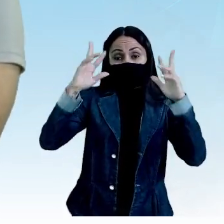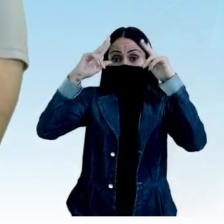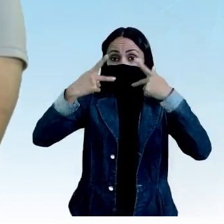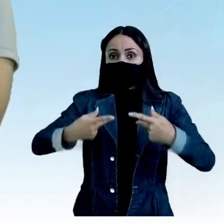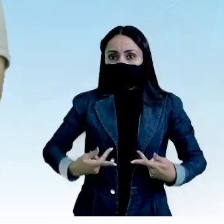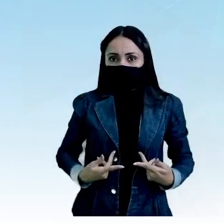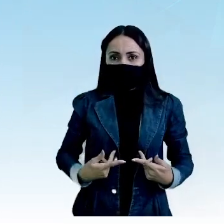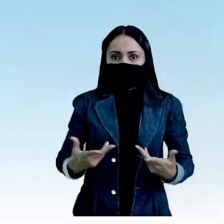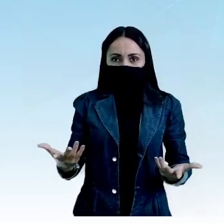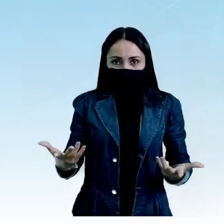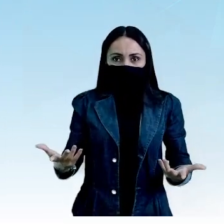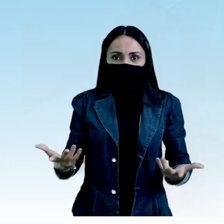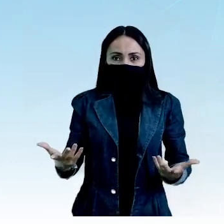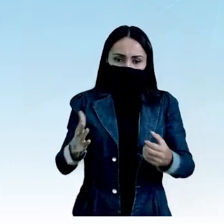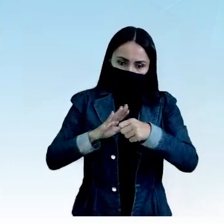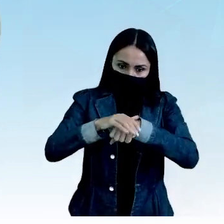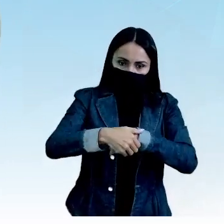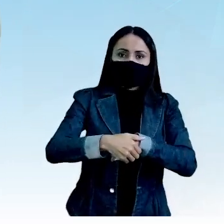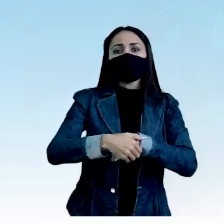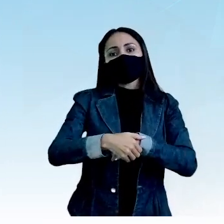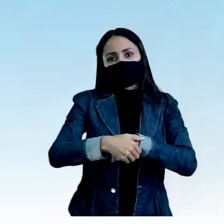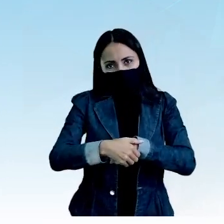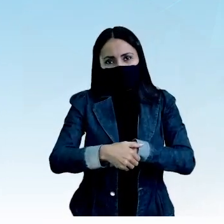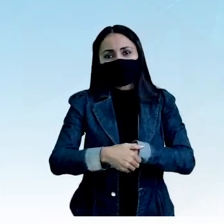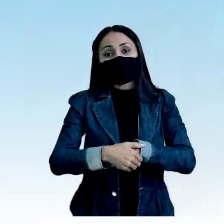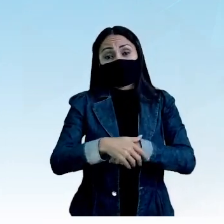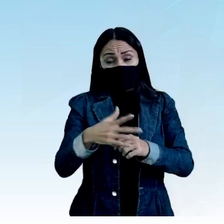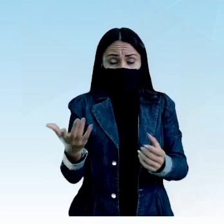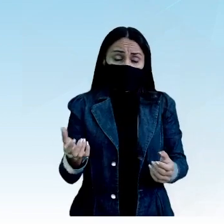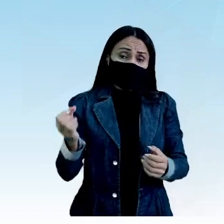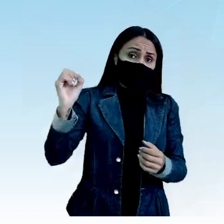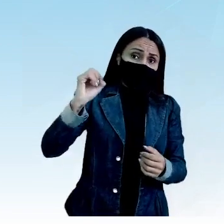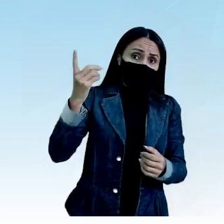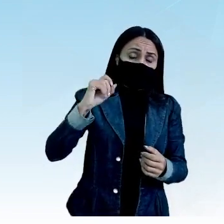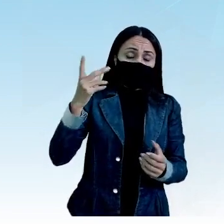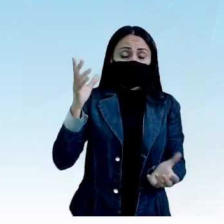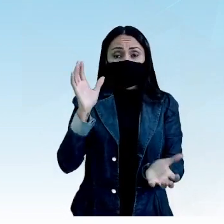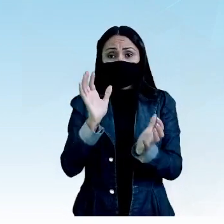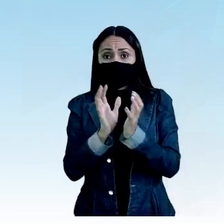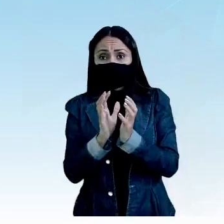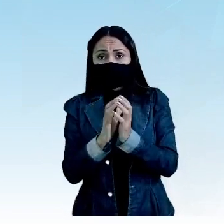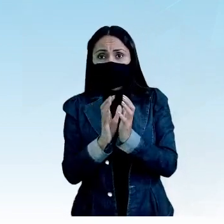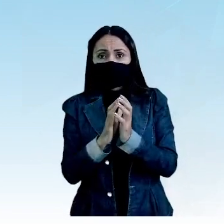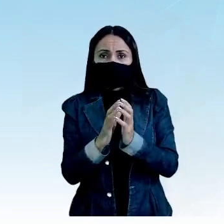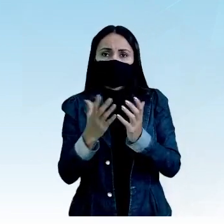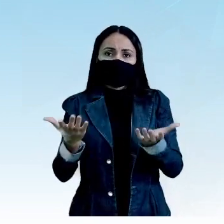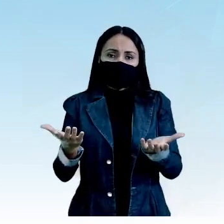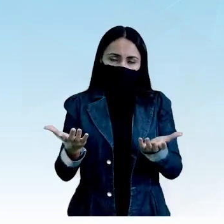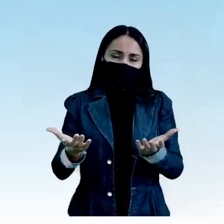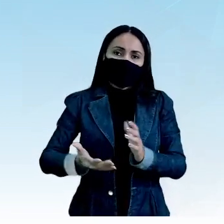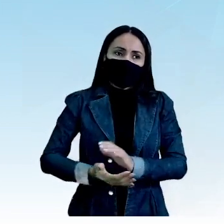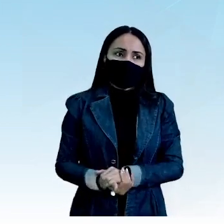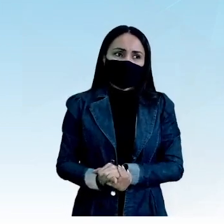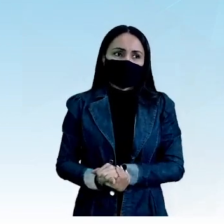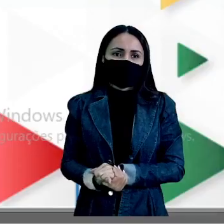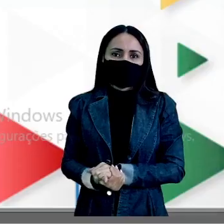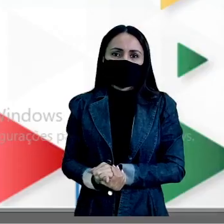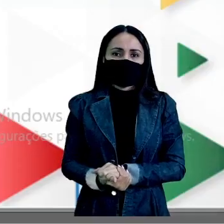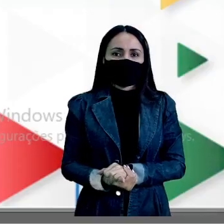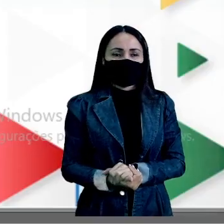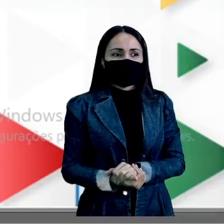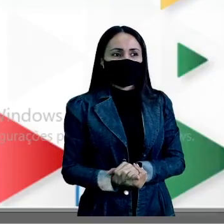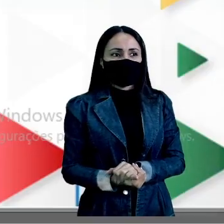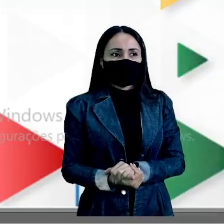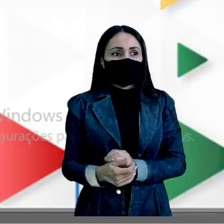noite. À noite, né? Embora Recife e Olinda é calor o tempo todo, né, professor? Podemos prosseguir. Tá aí a